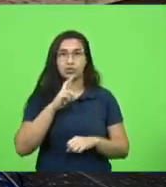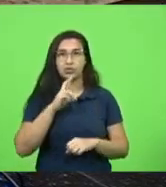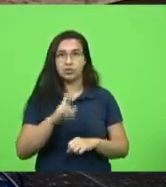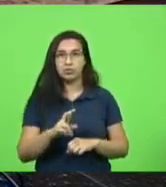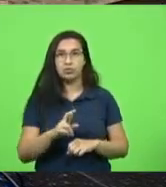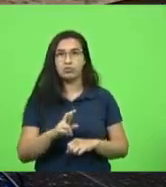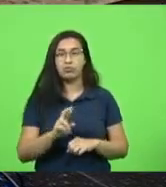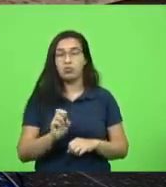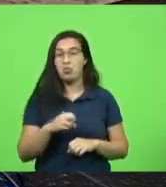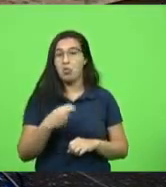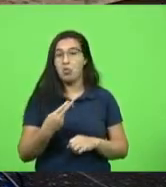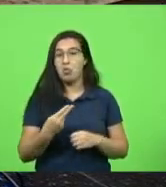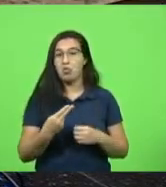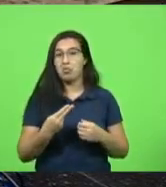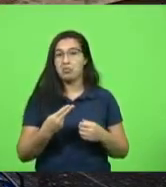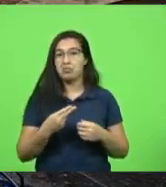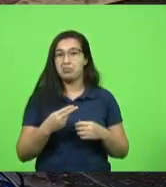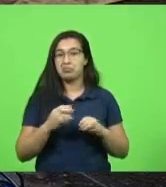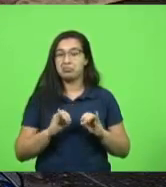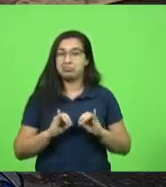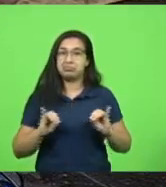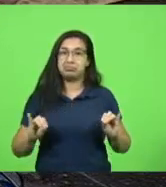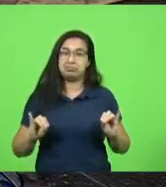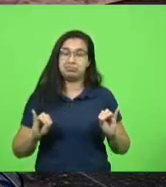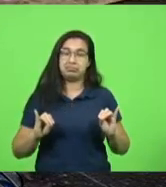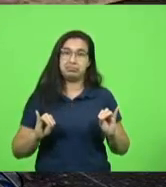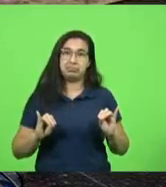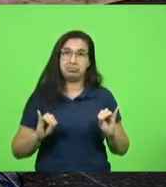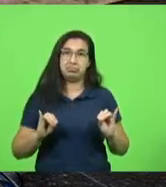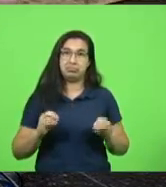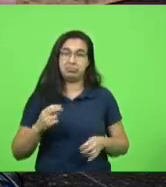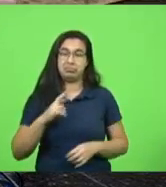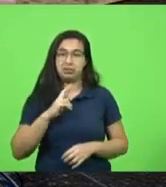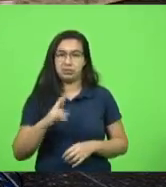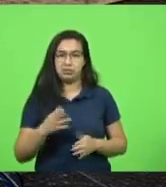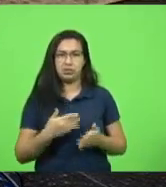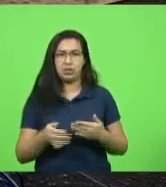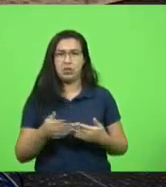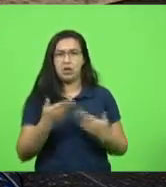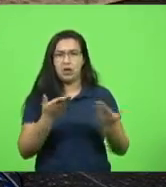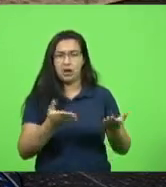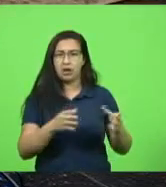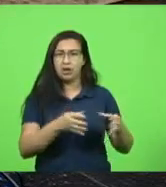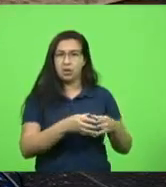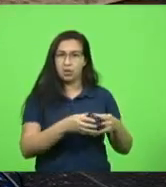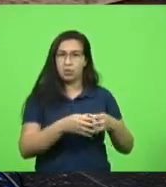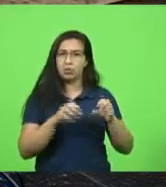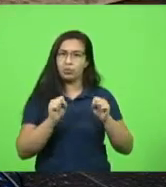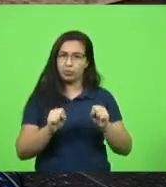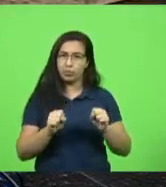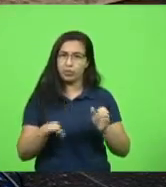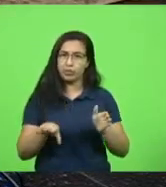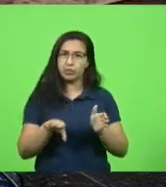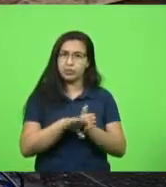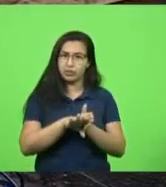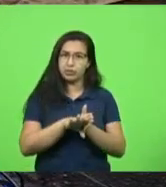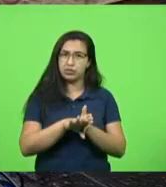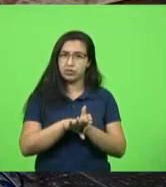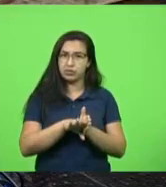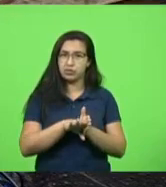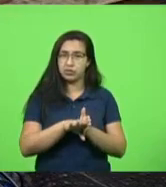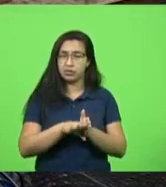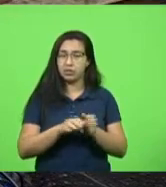então independente de resposta ou não, é só o regime de urgência. E as diligências podem chegar nesse meio tempo? Ou